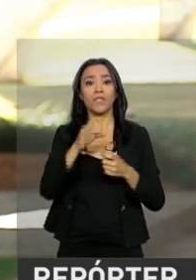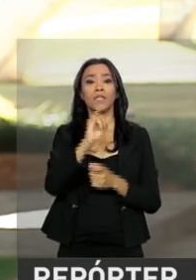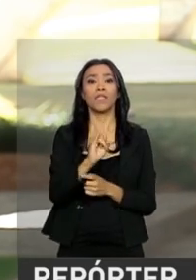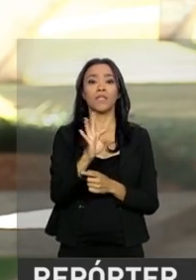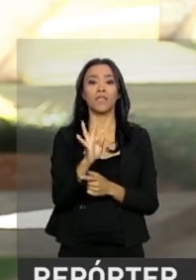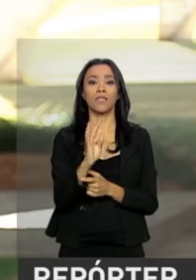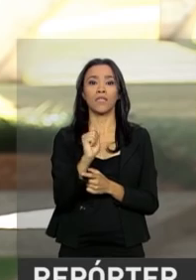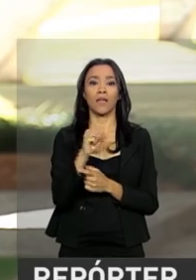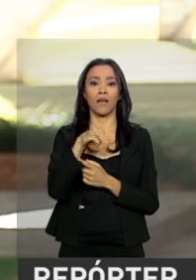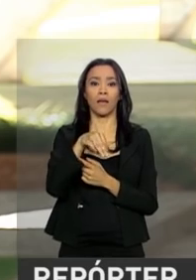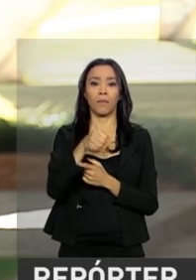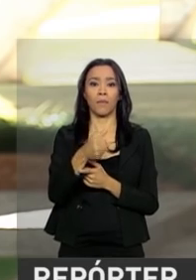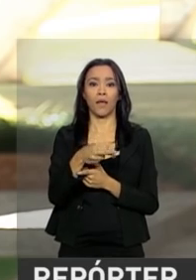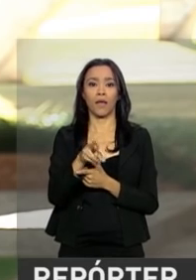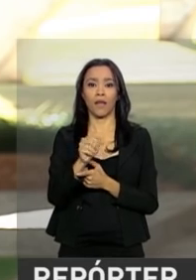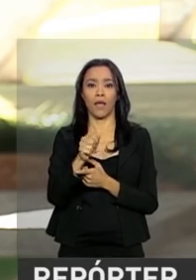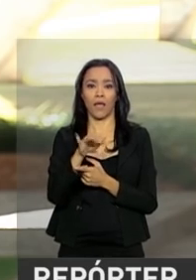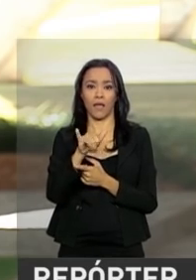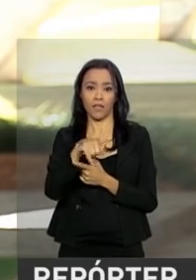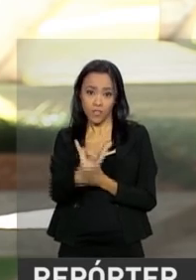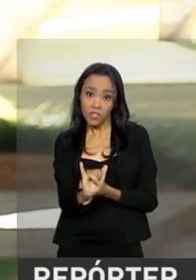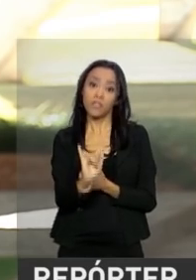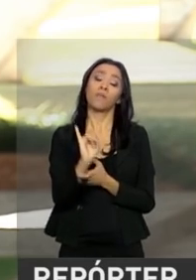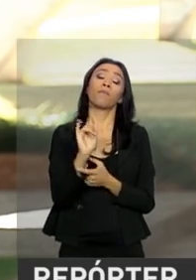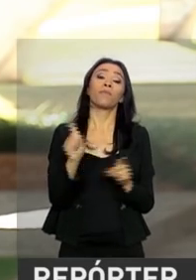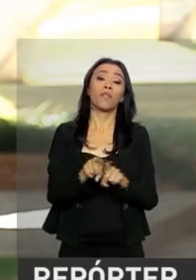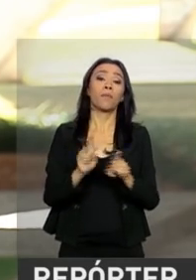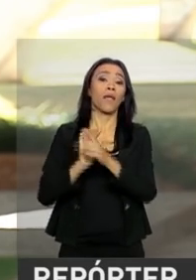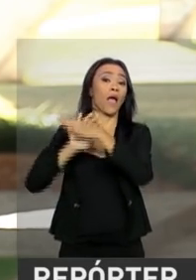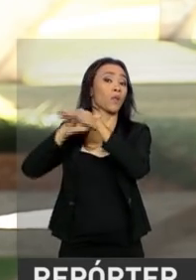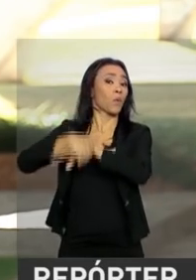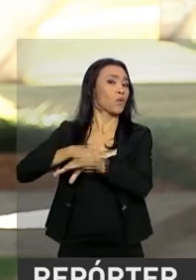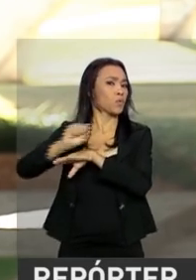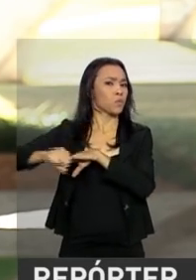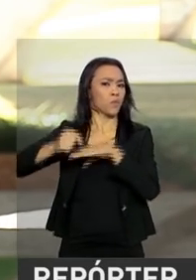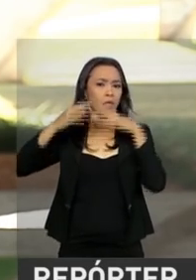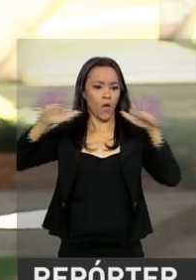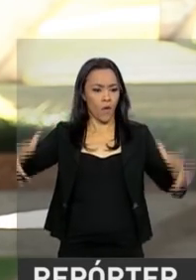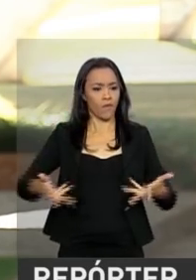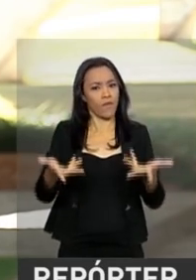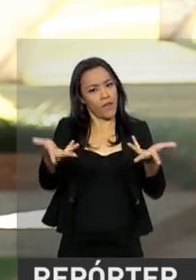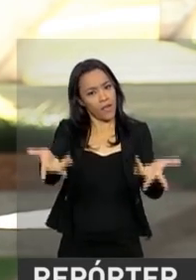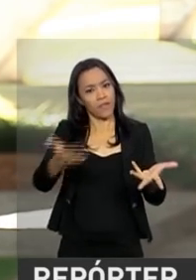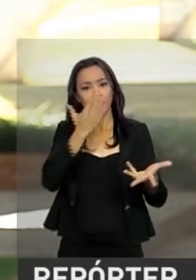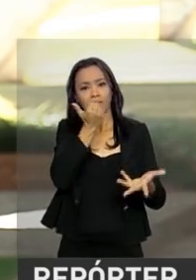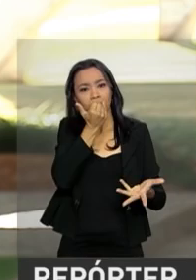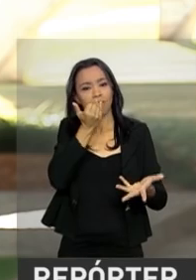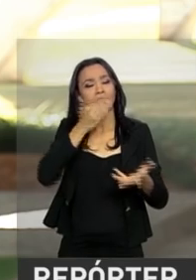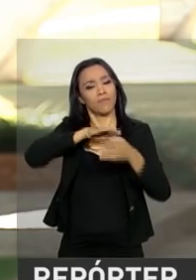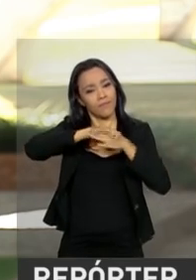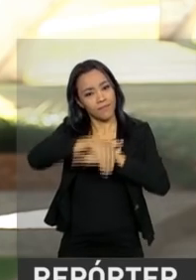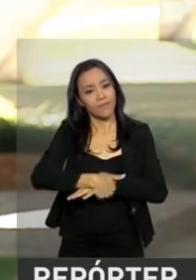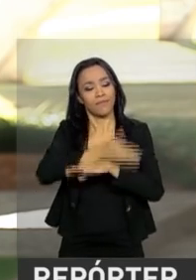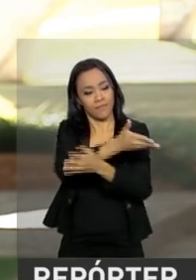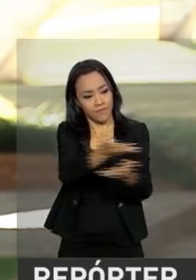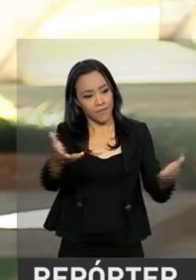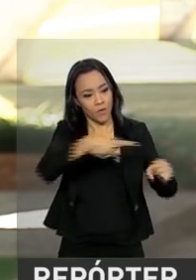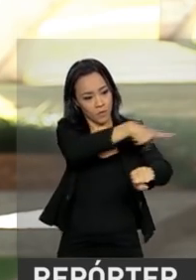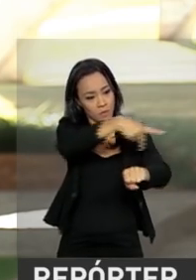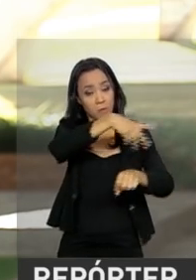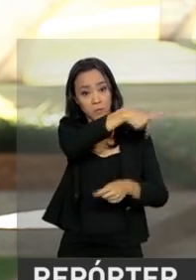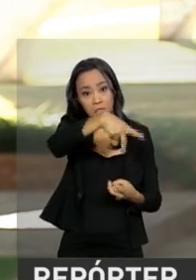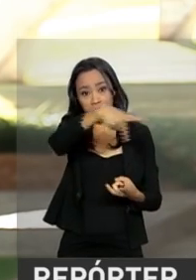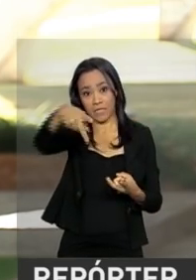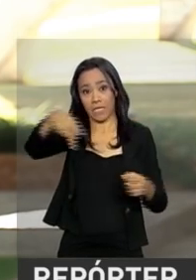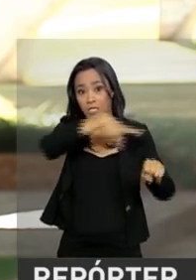sede do ministério das relações exteriores na parte da noite Michel Temer oferece um jantar em homenagem ao chefes de estado e de governo que